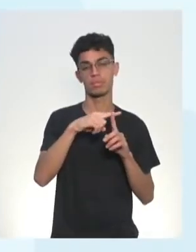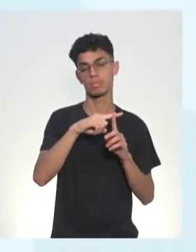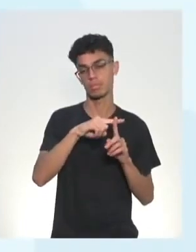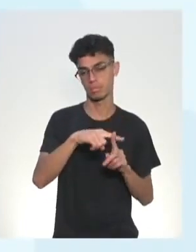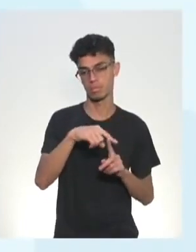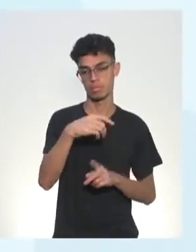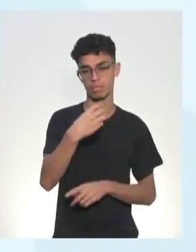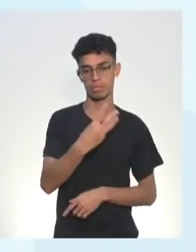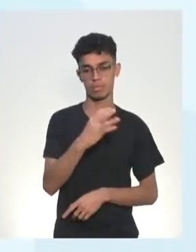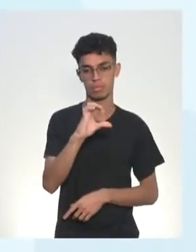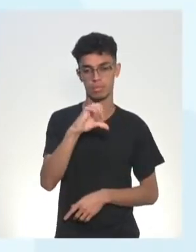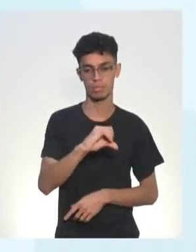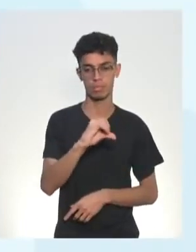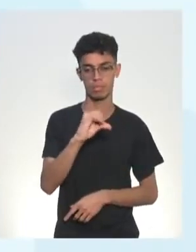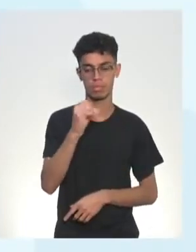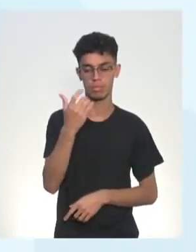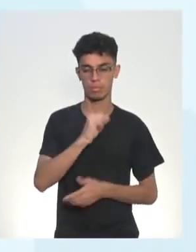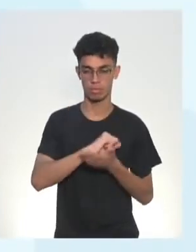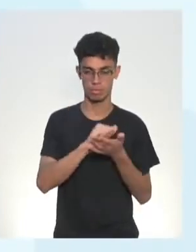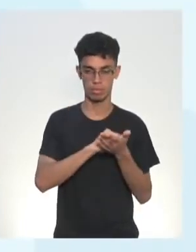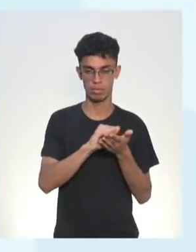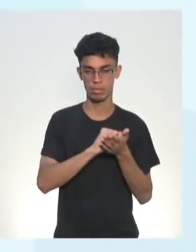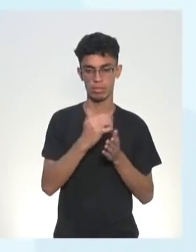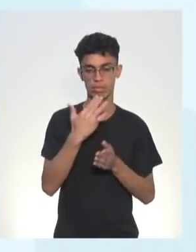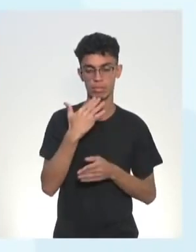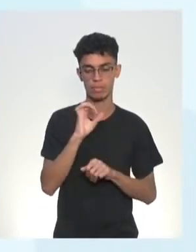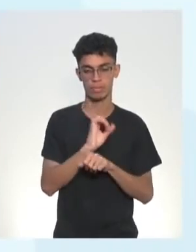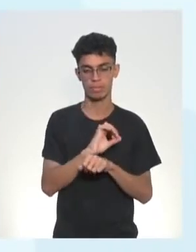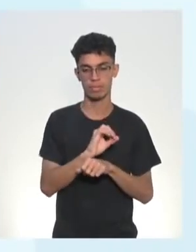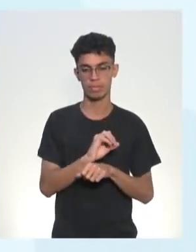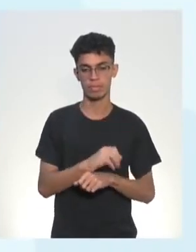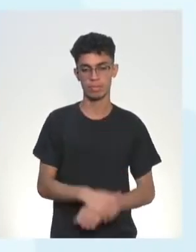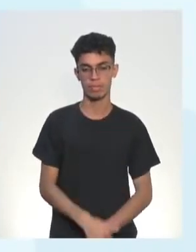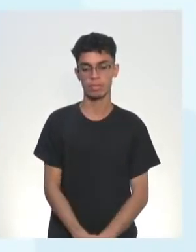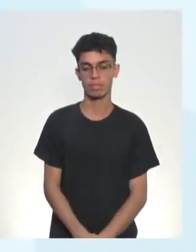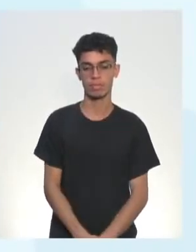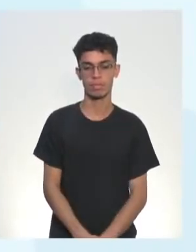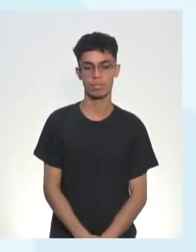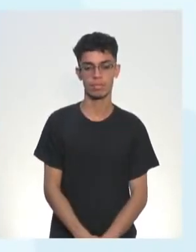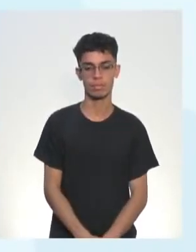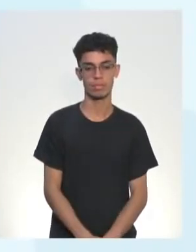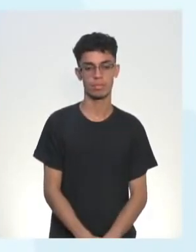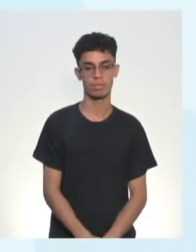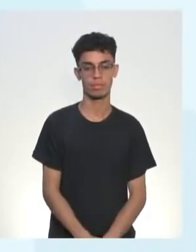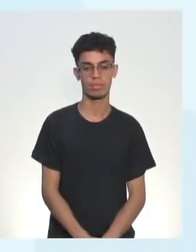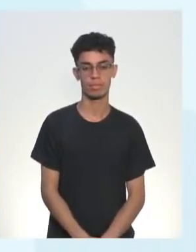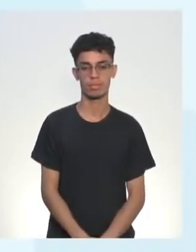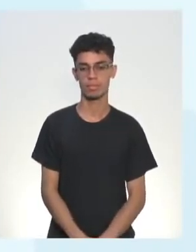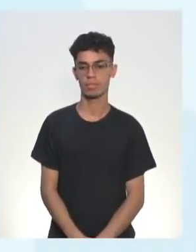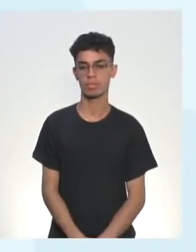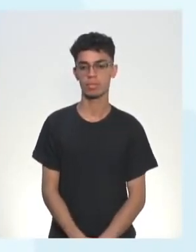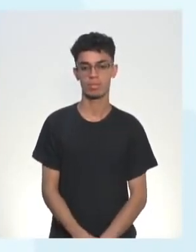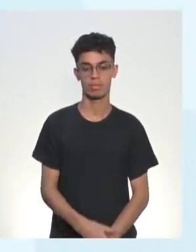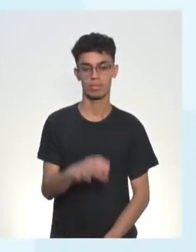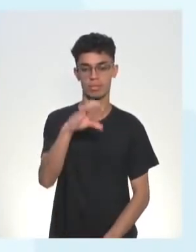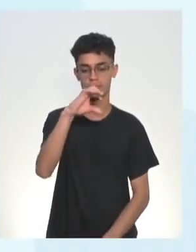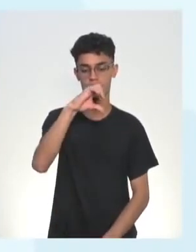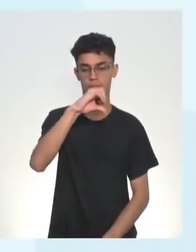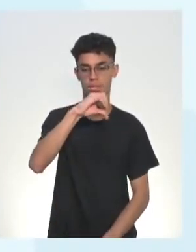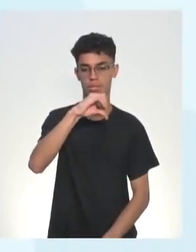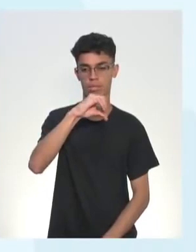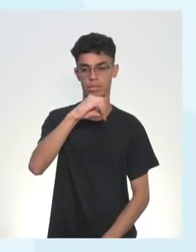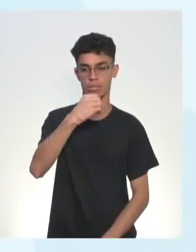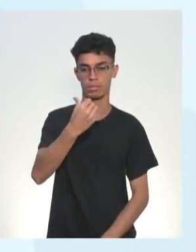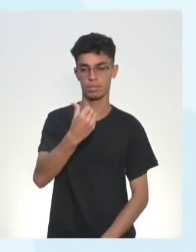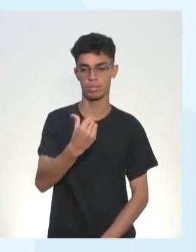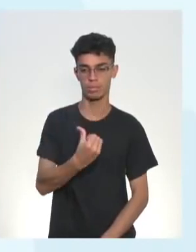Deixa eu apagar aqui, que ficou muito no meio do caminho. E a gente coloca aqui do lado. Então, ficou 96